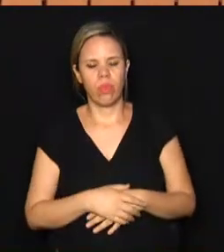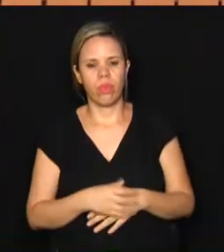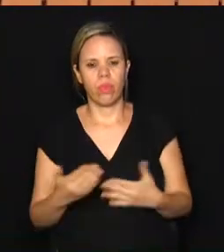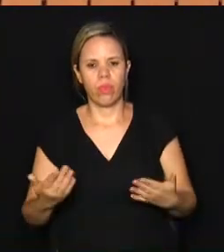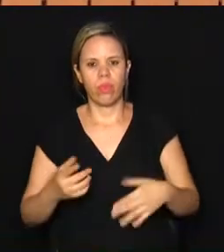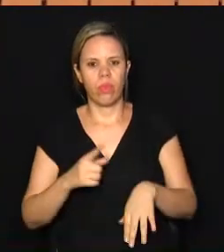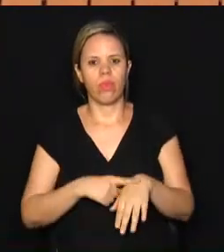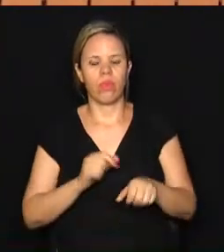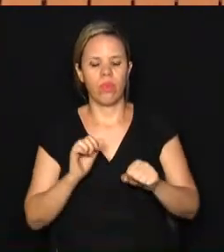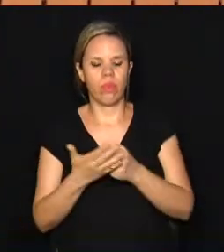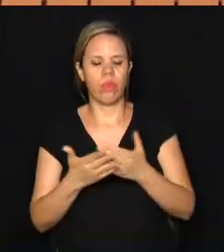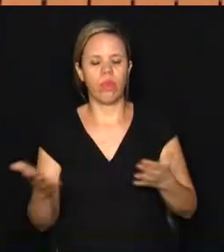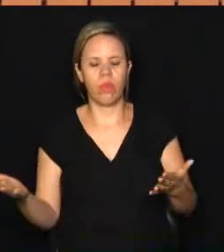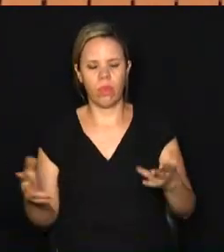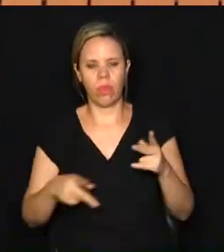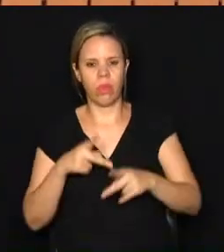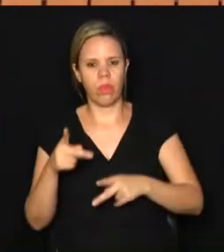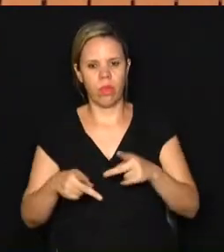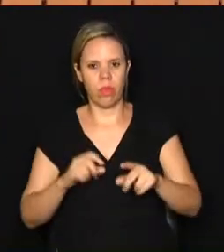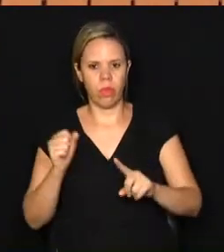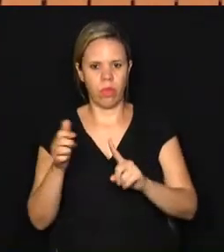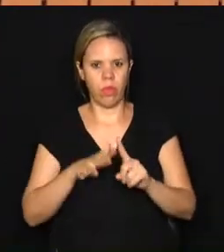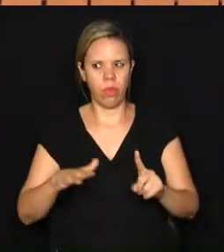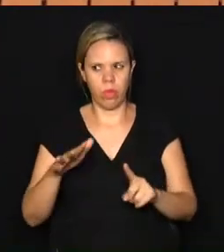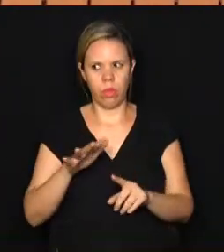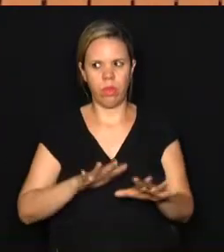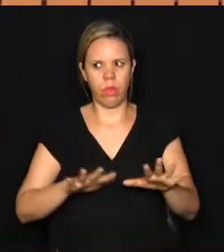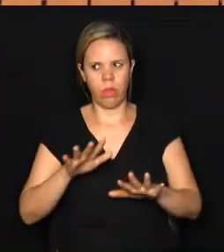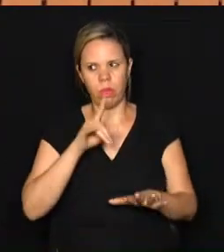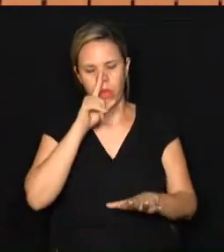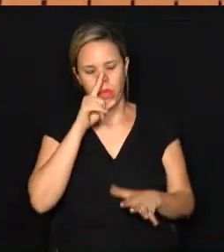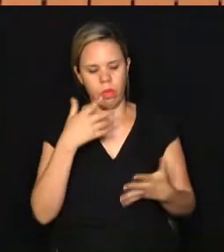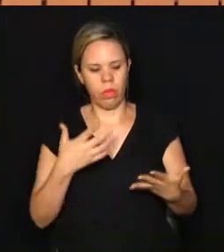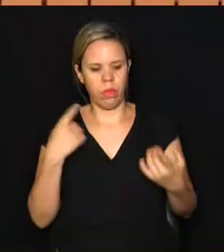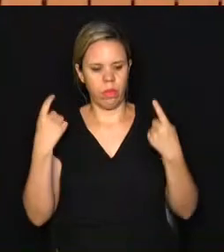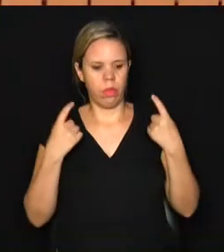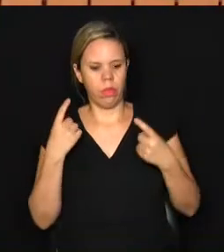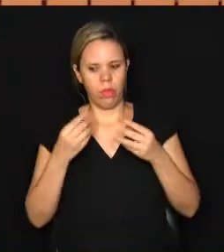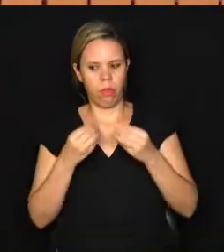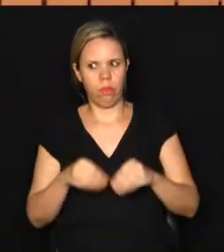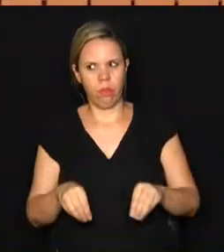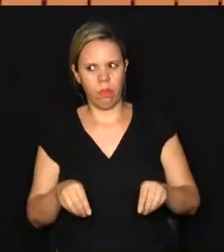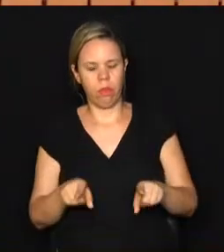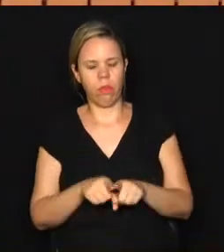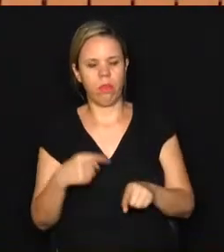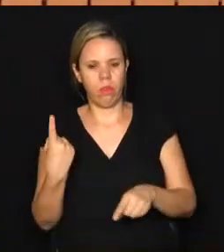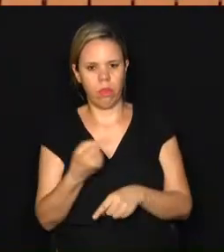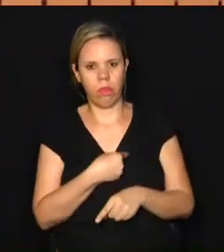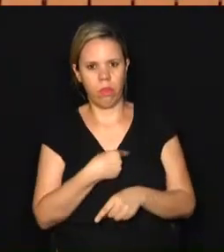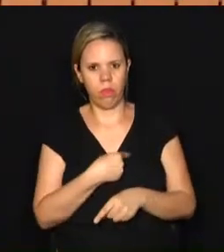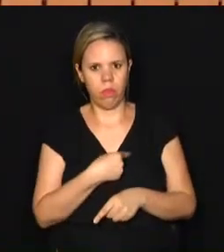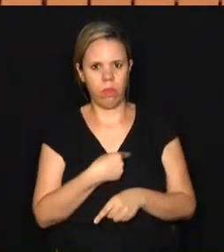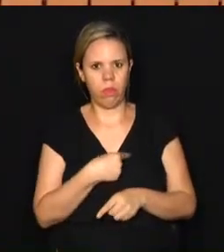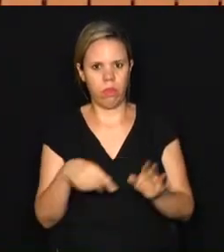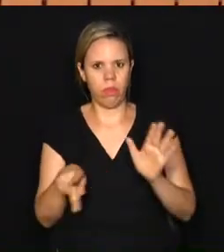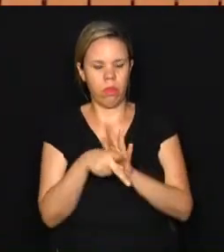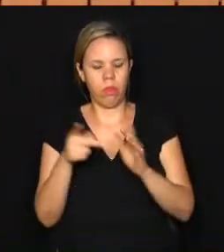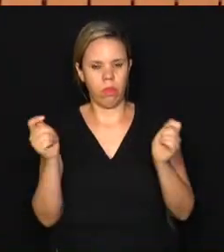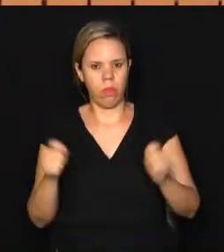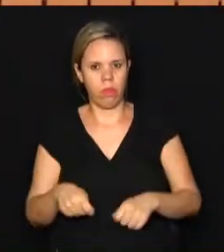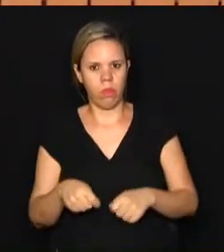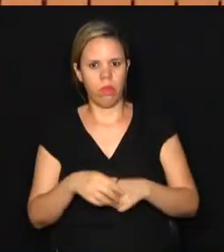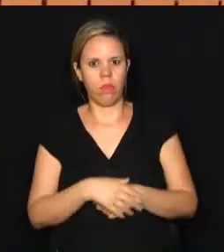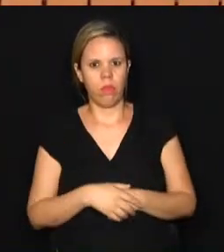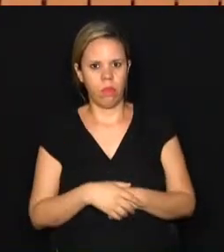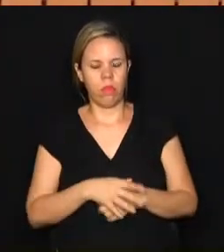de pandemia em que toda a sociedade está bastante impactada e que nós estamos com as próprias possibilidades